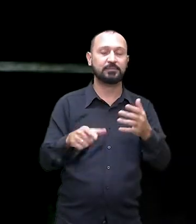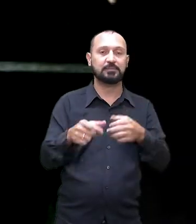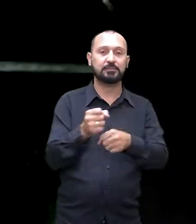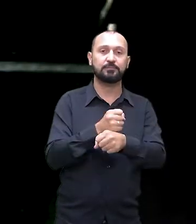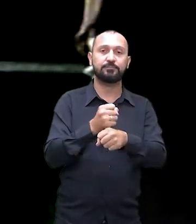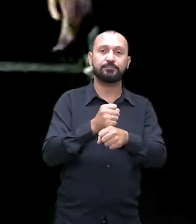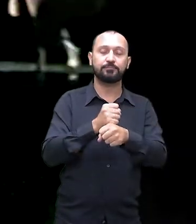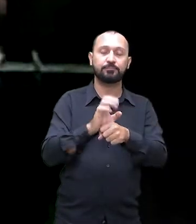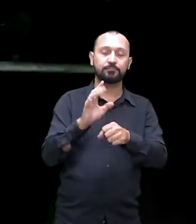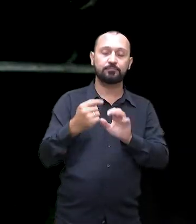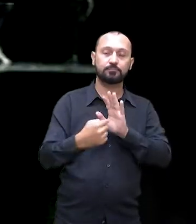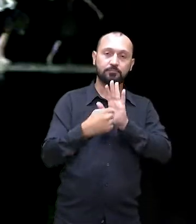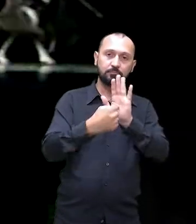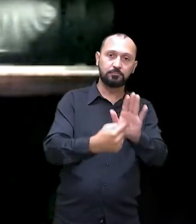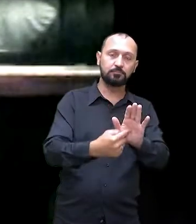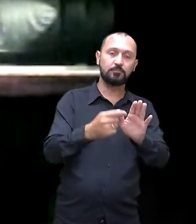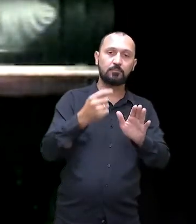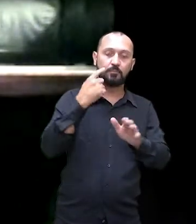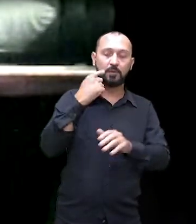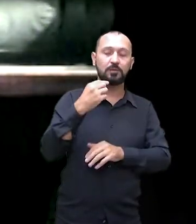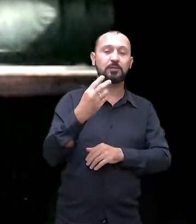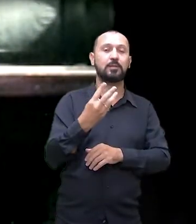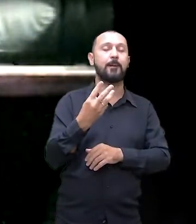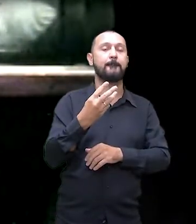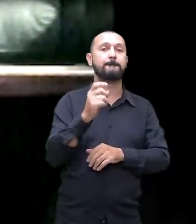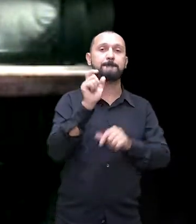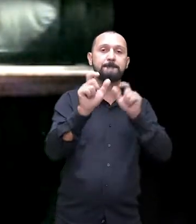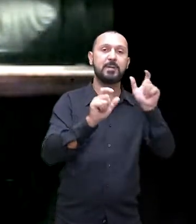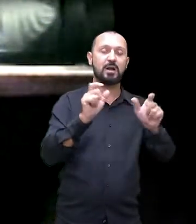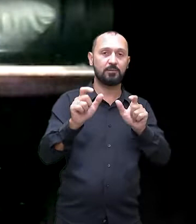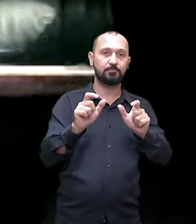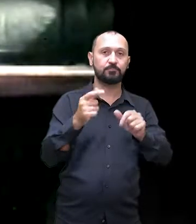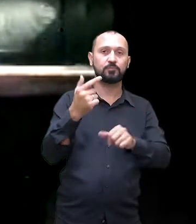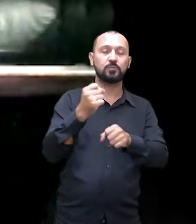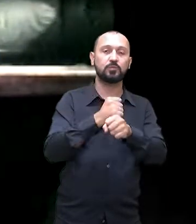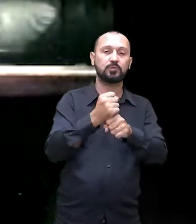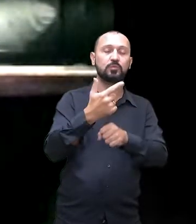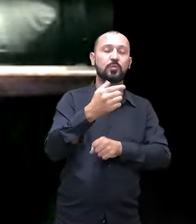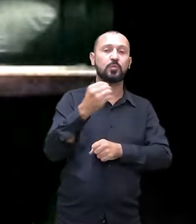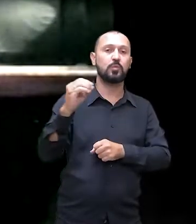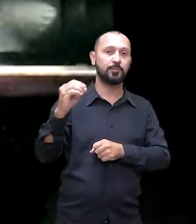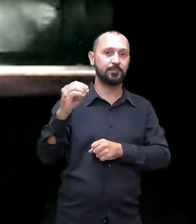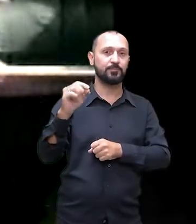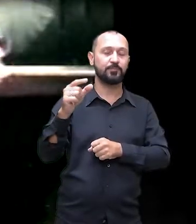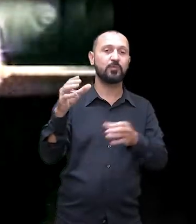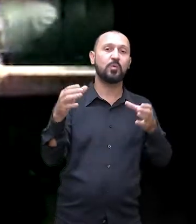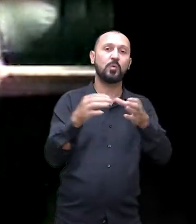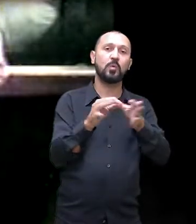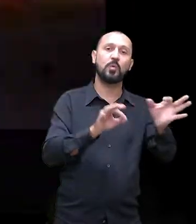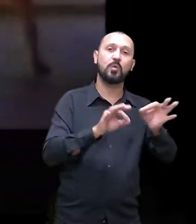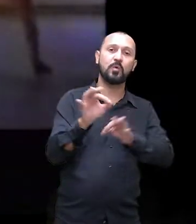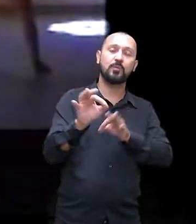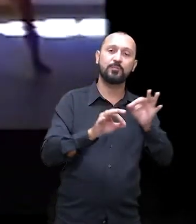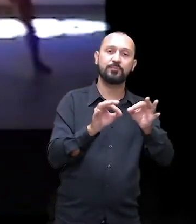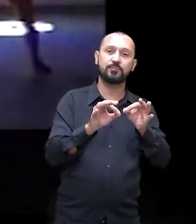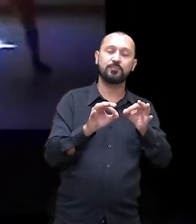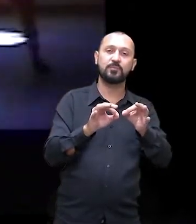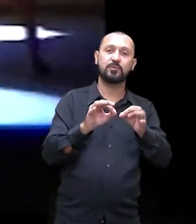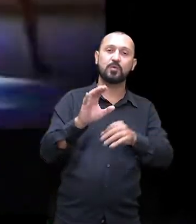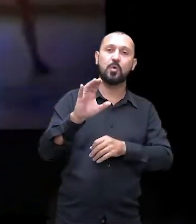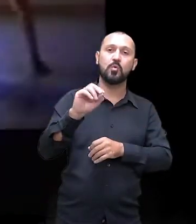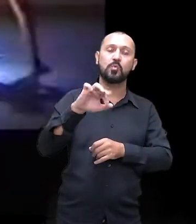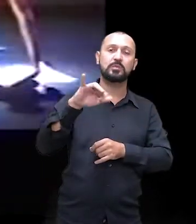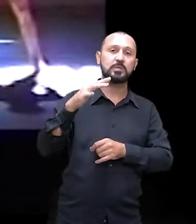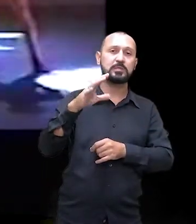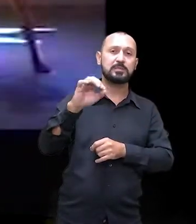ano, realizou o espetáculo Despalavras. Em 2000, foi a vez da montagem do espetáculo Conceição